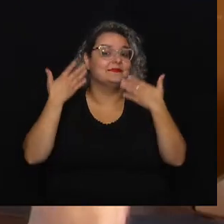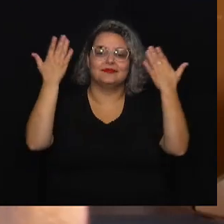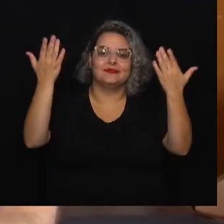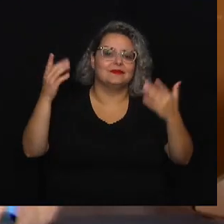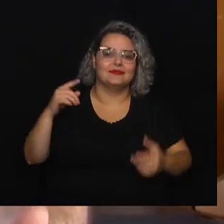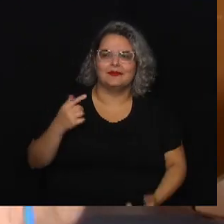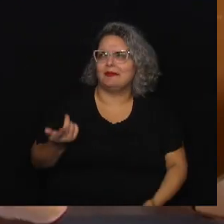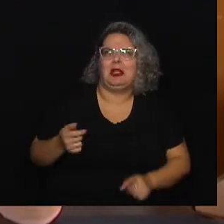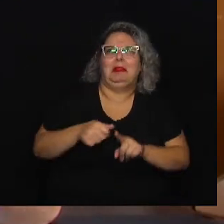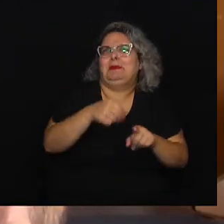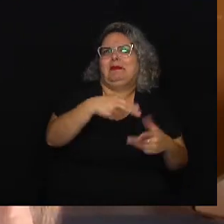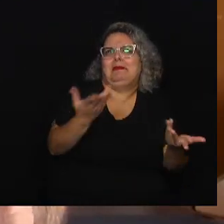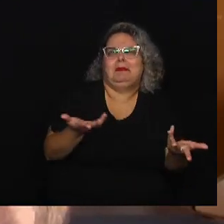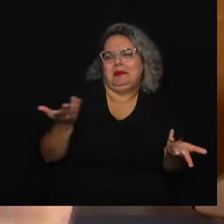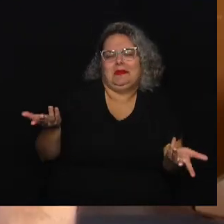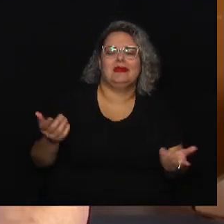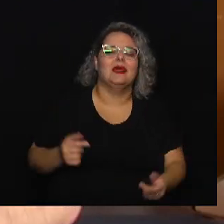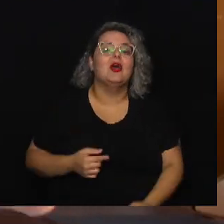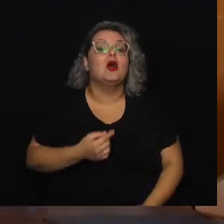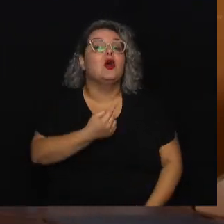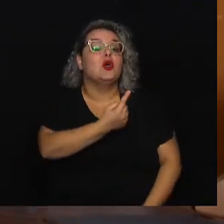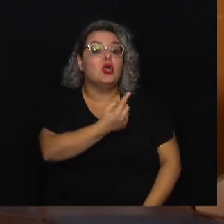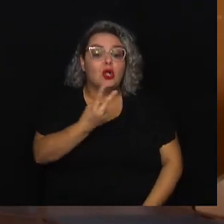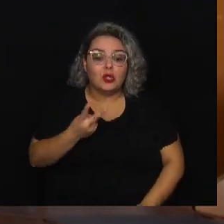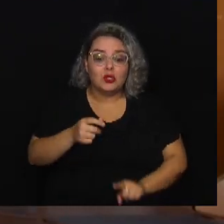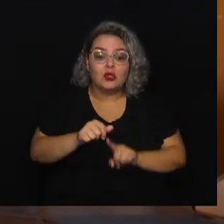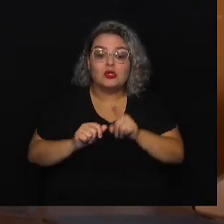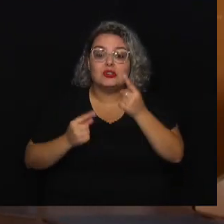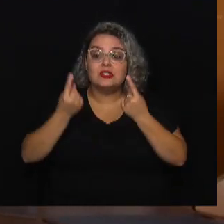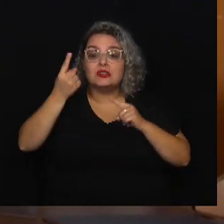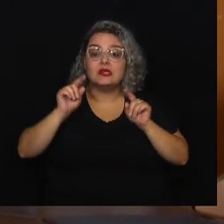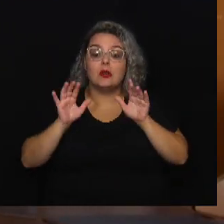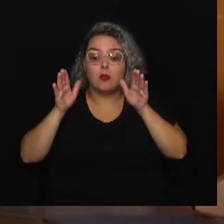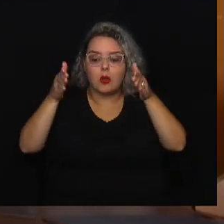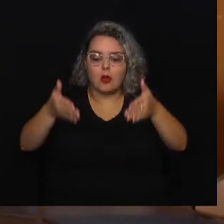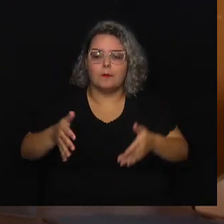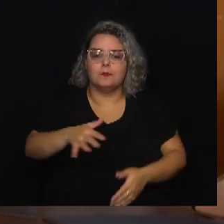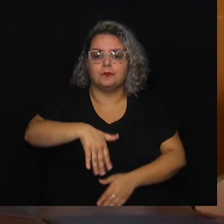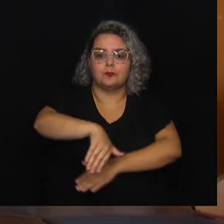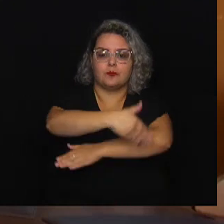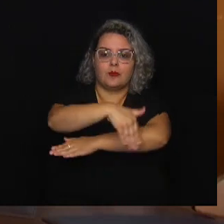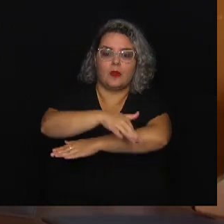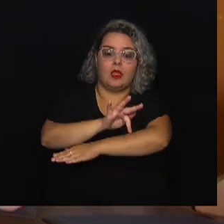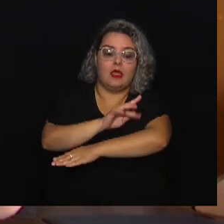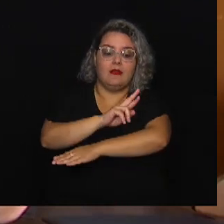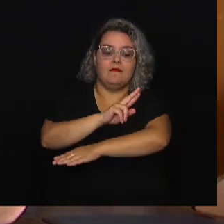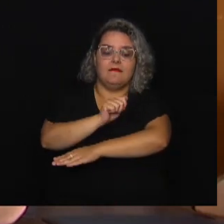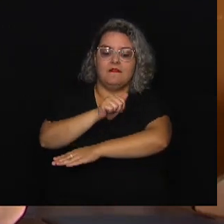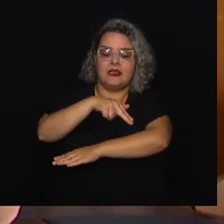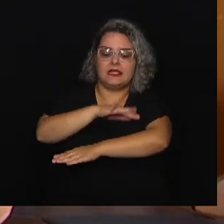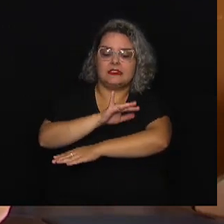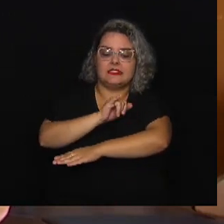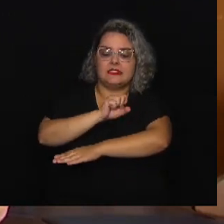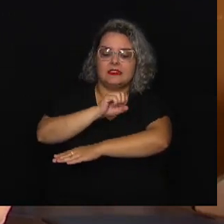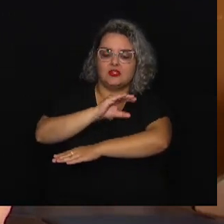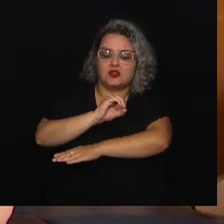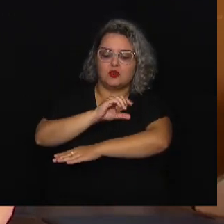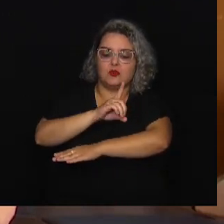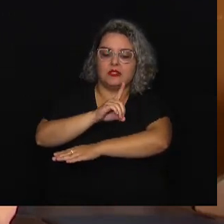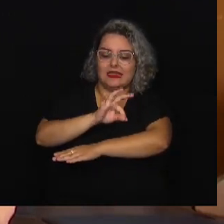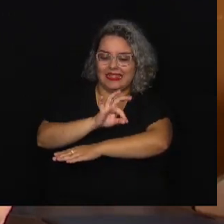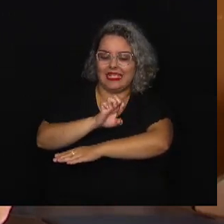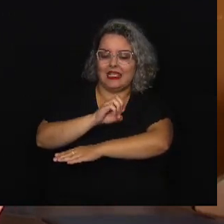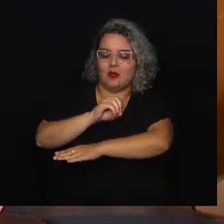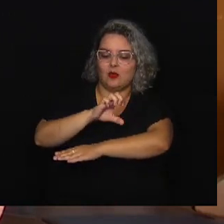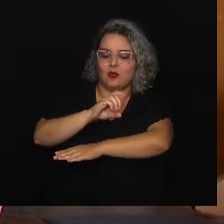tirar novembro? 12 de fevereiro, e a gente se concentra ali na rua Francisco Teodoro, na Vila Industrial, perto do